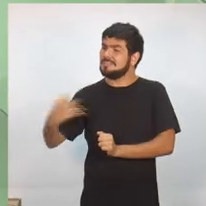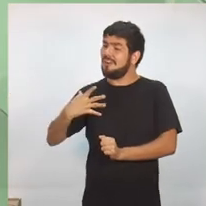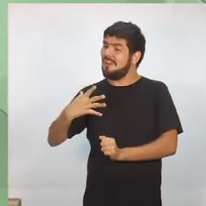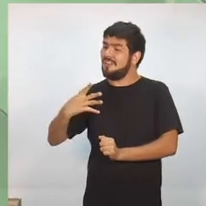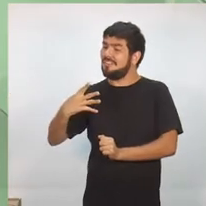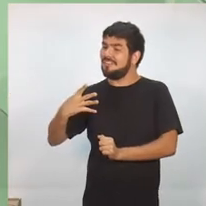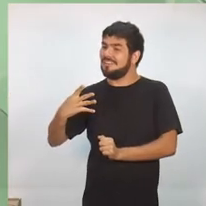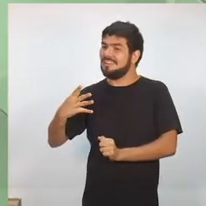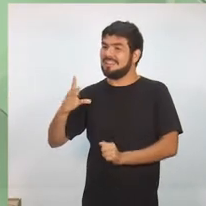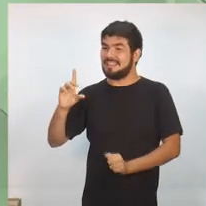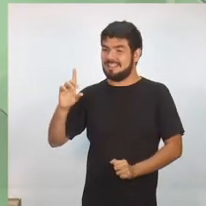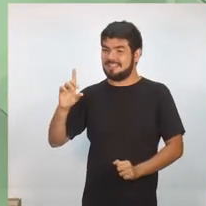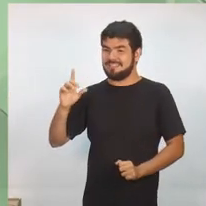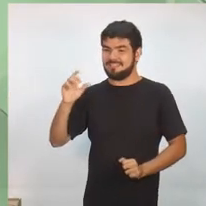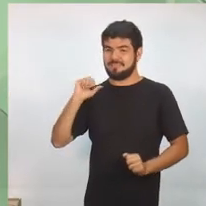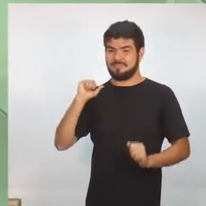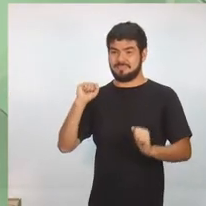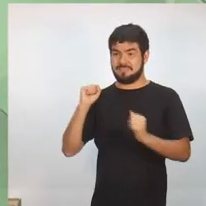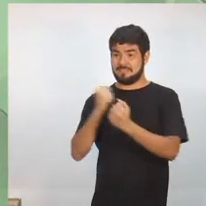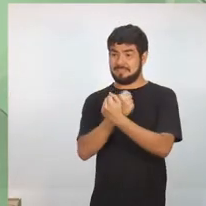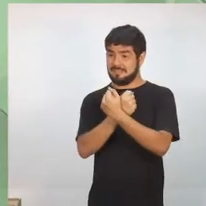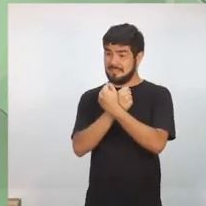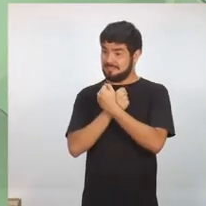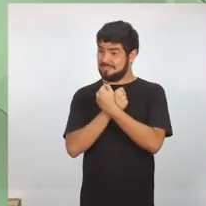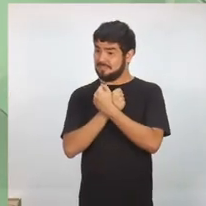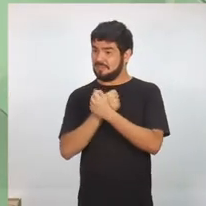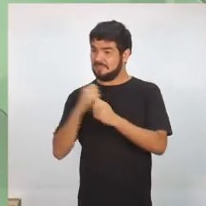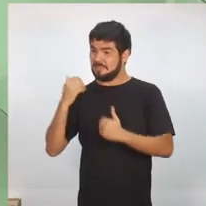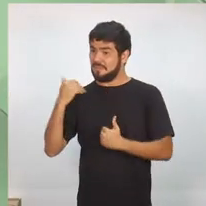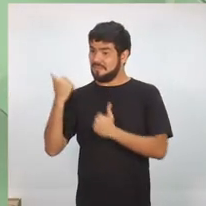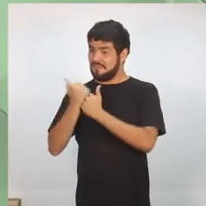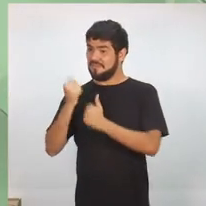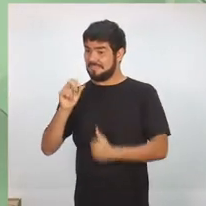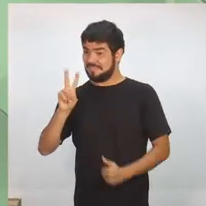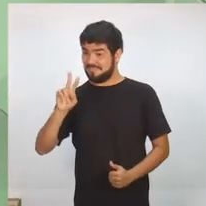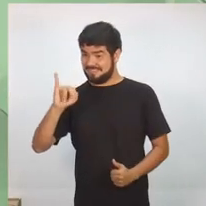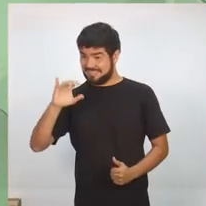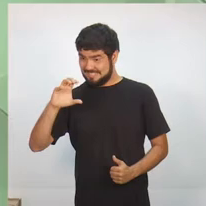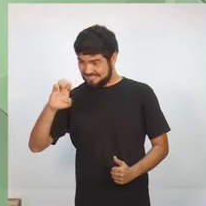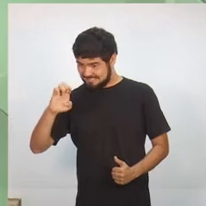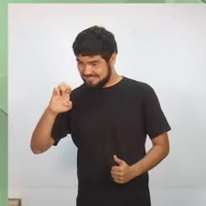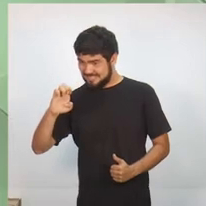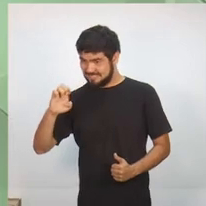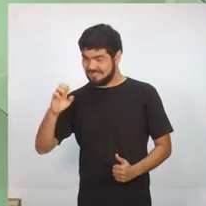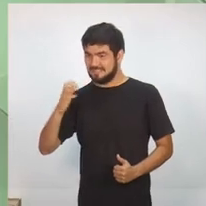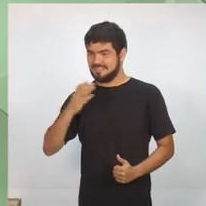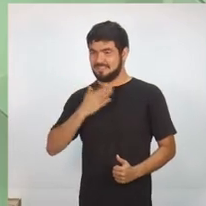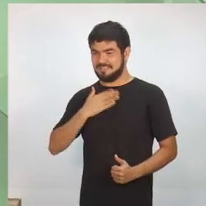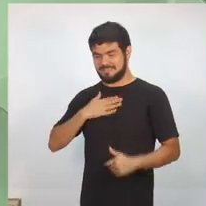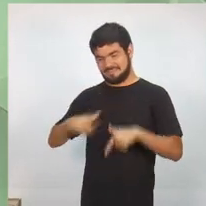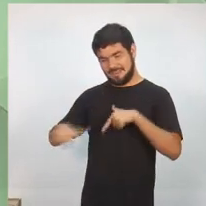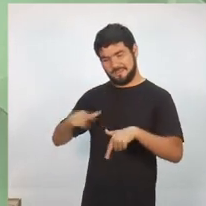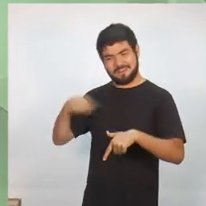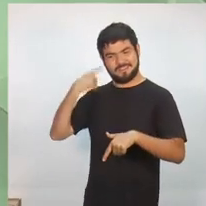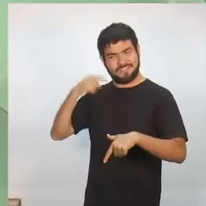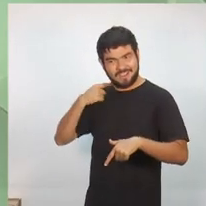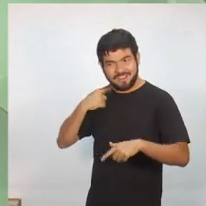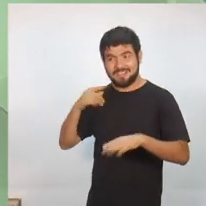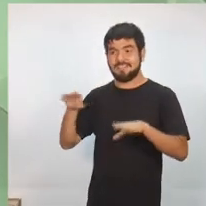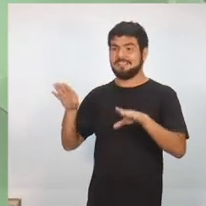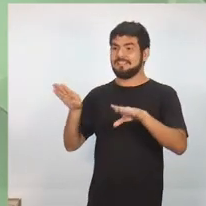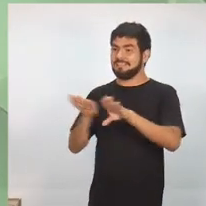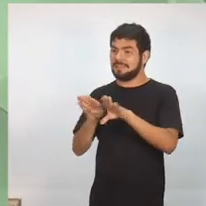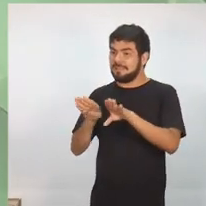defensor Carlos Almeida, que é o nosso vice, do candidato a Senado Luiz Castro, número 180. Por